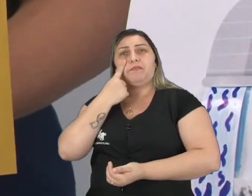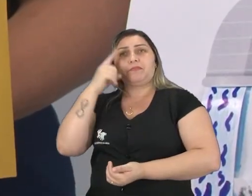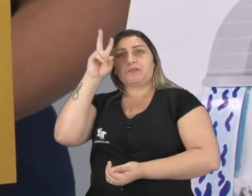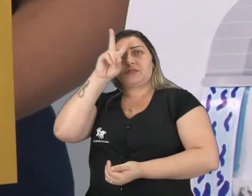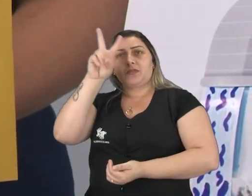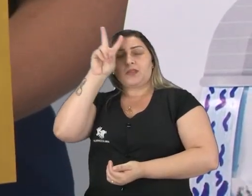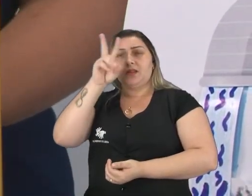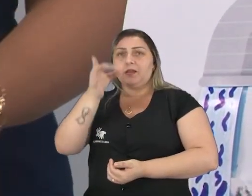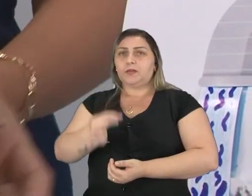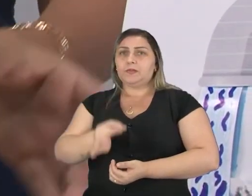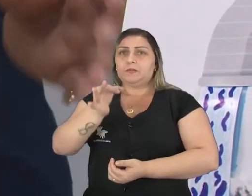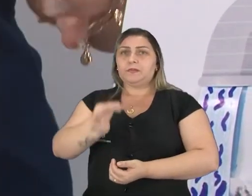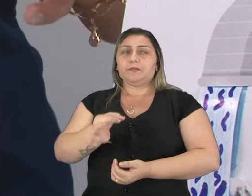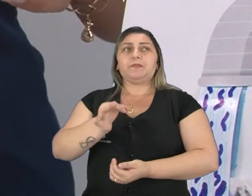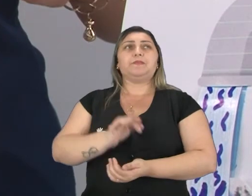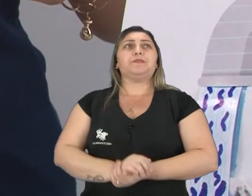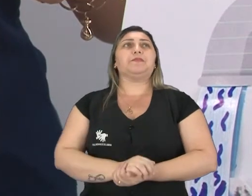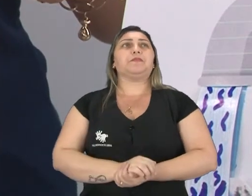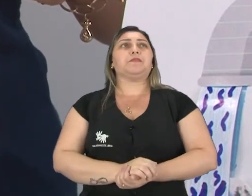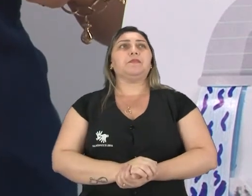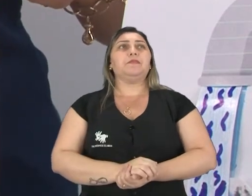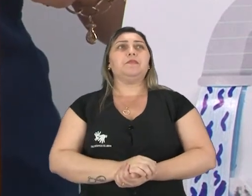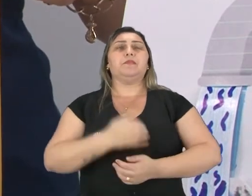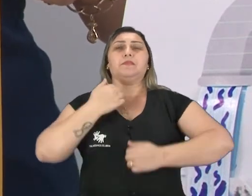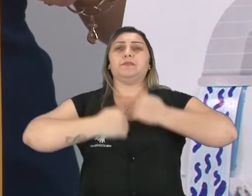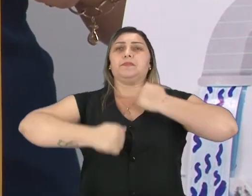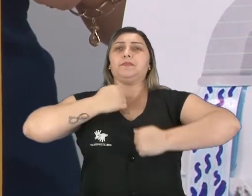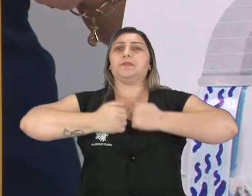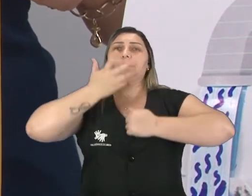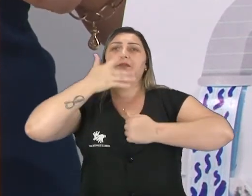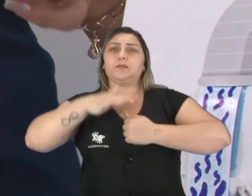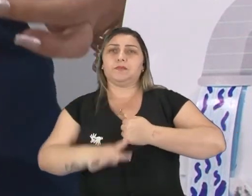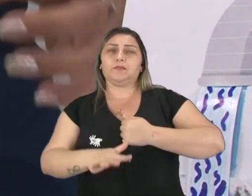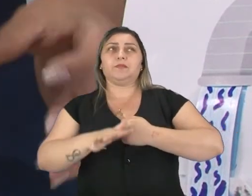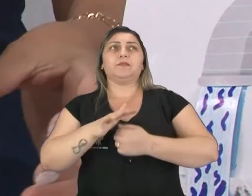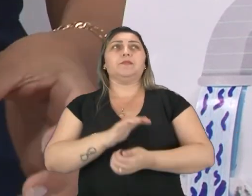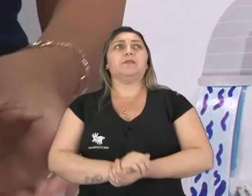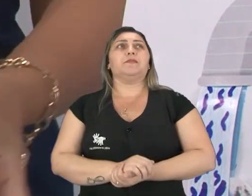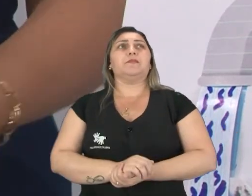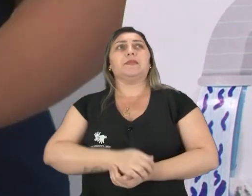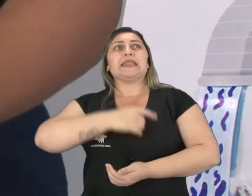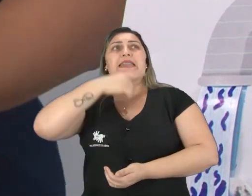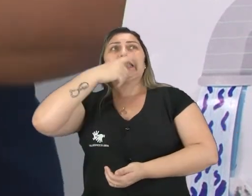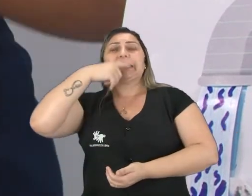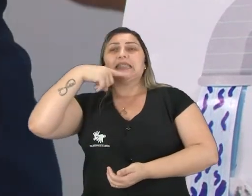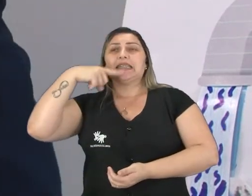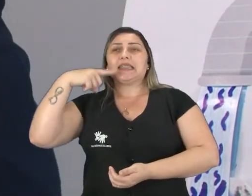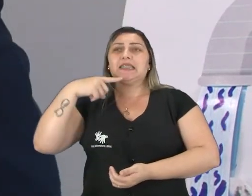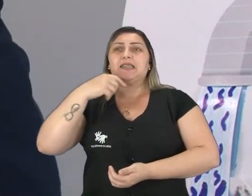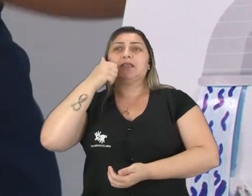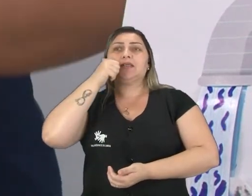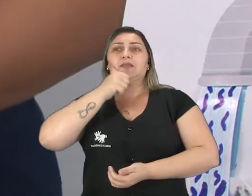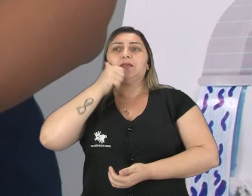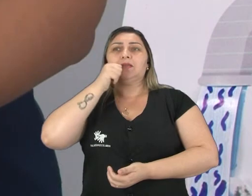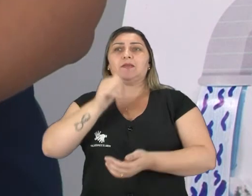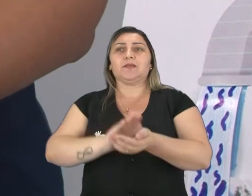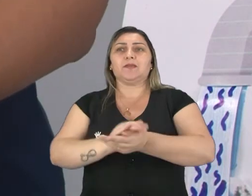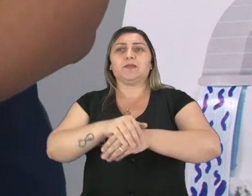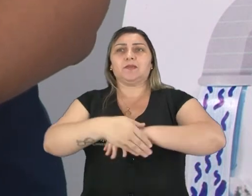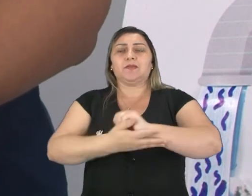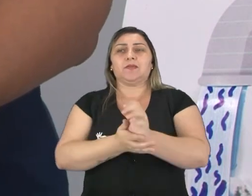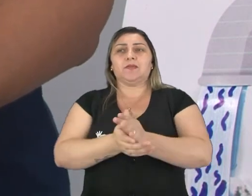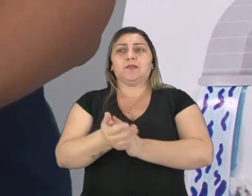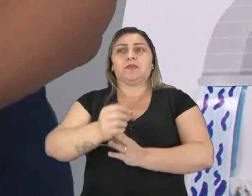relembrar, certo? Olha, uma criança tomando banho, né, escovando os dentes, e uma senhora lavando as mãos com a